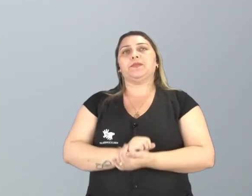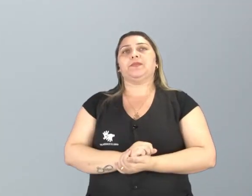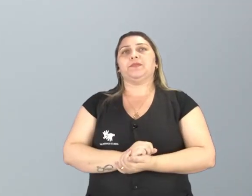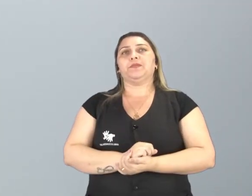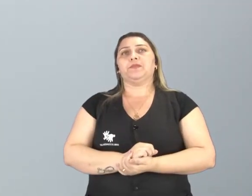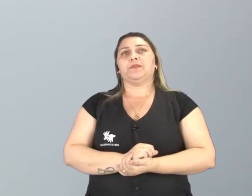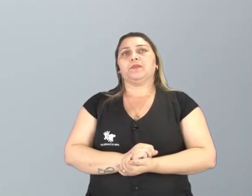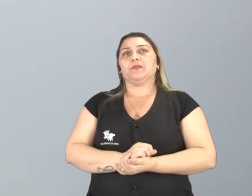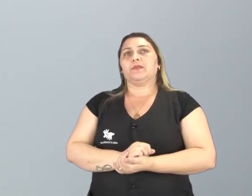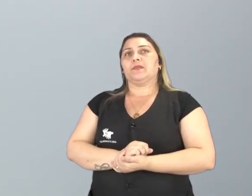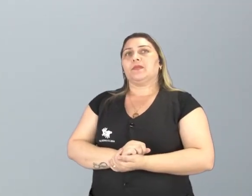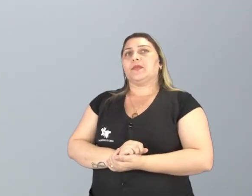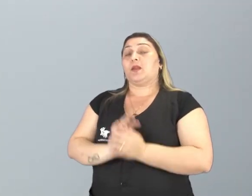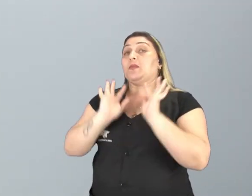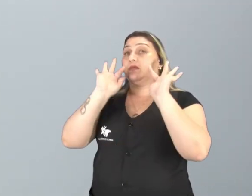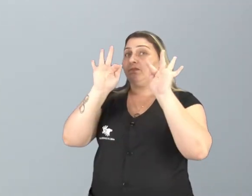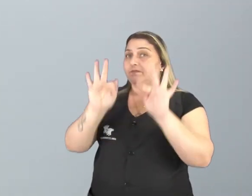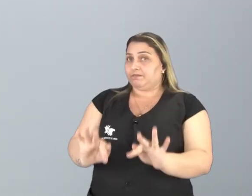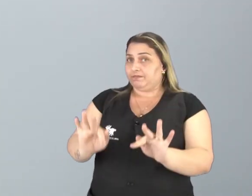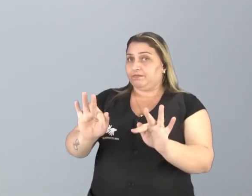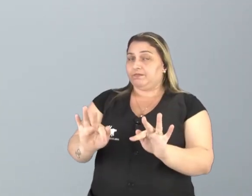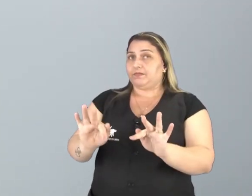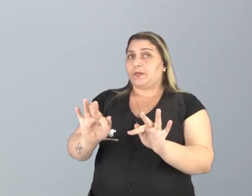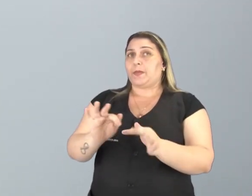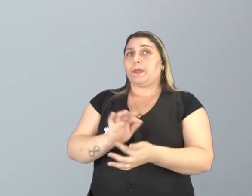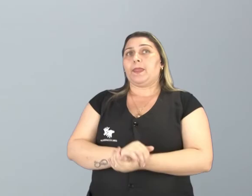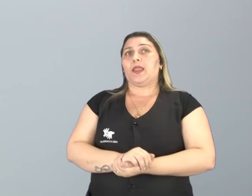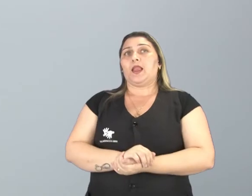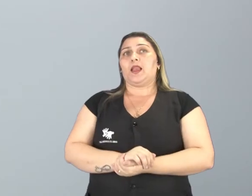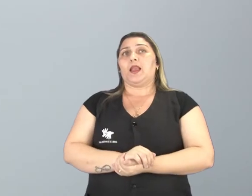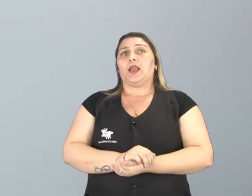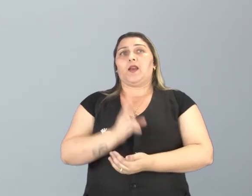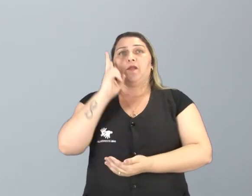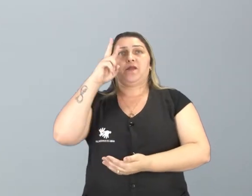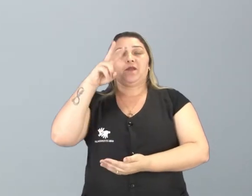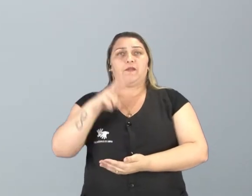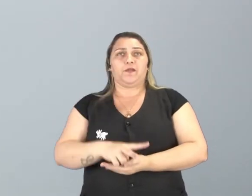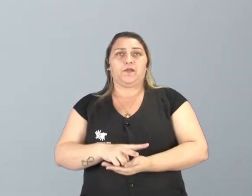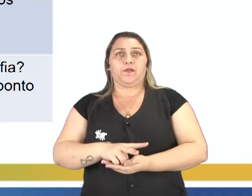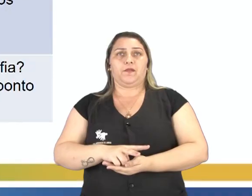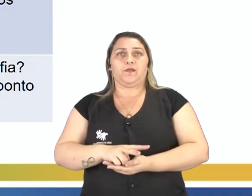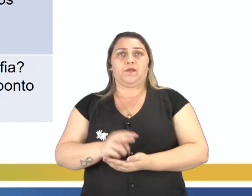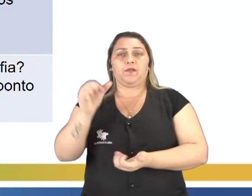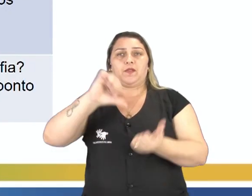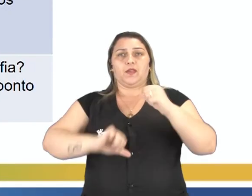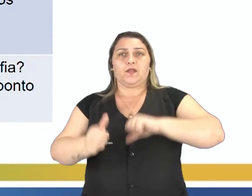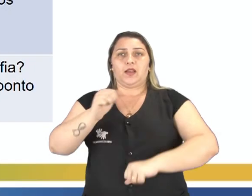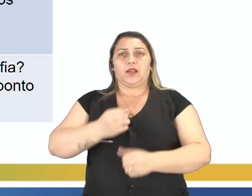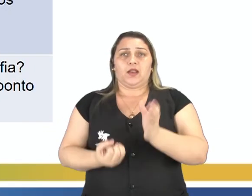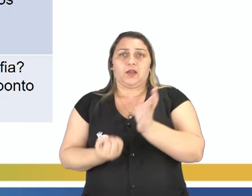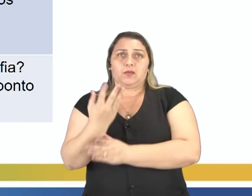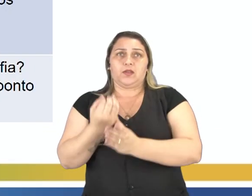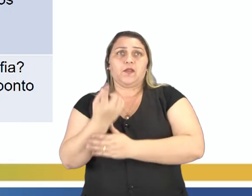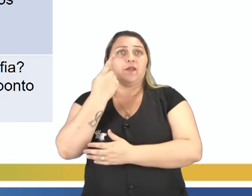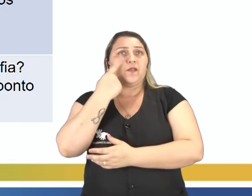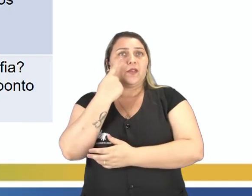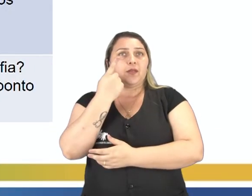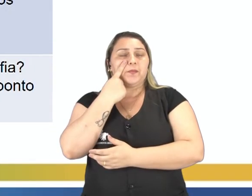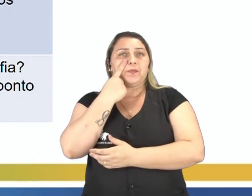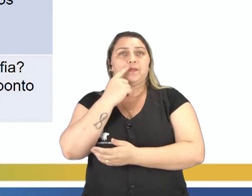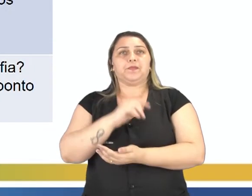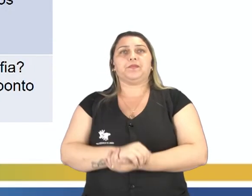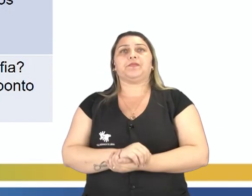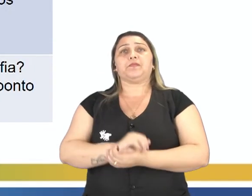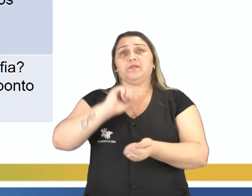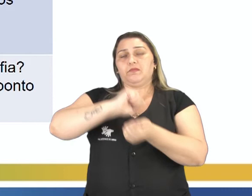E para finalizar, vamos ver a ficha de avaliação de produção. Então, veja. Eu tenho que fazer a adequação à proposta.